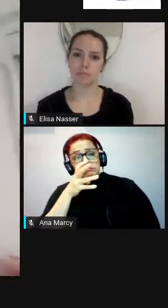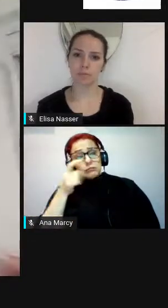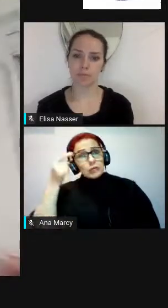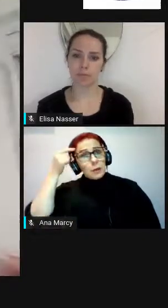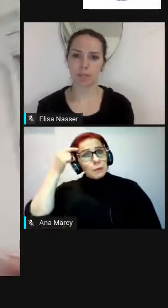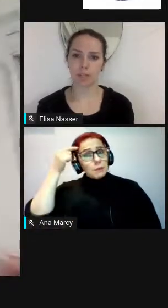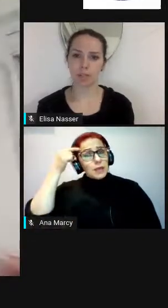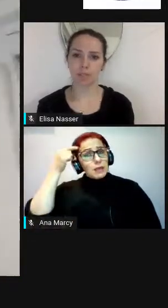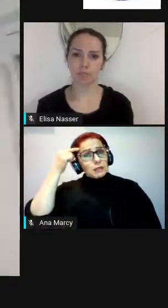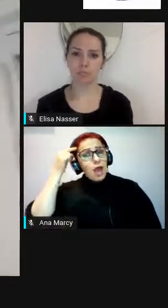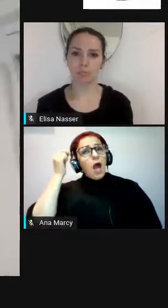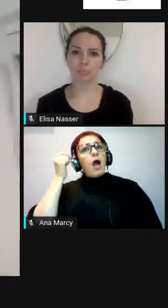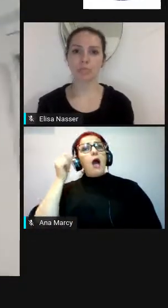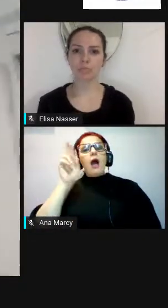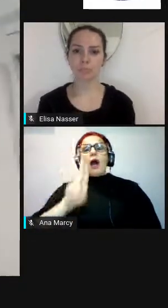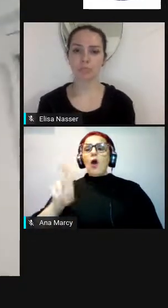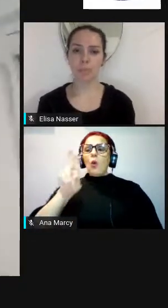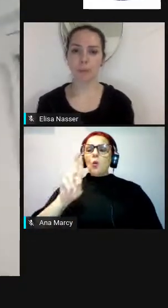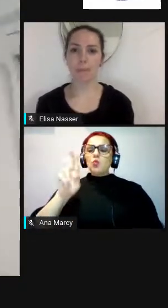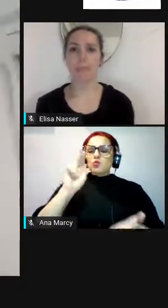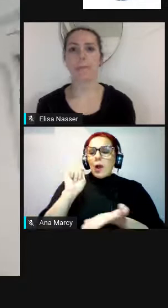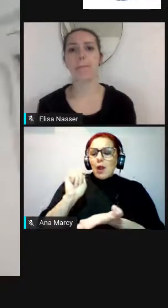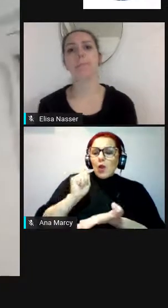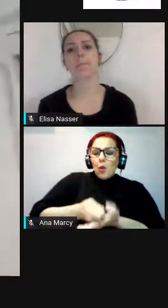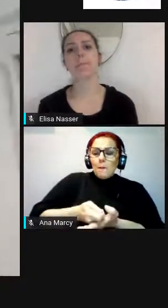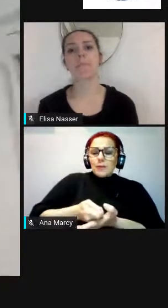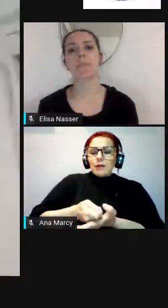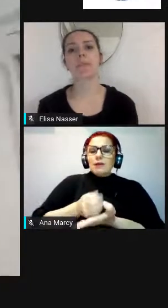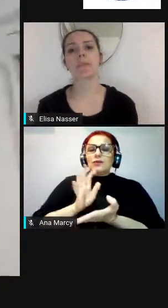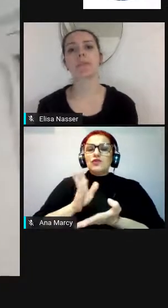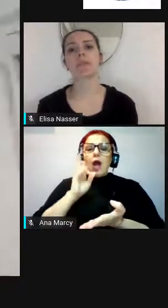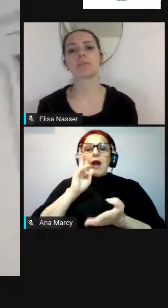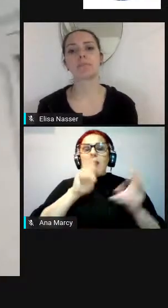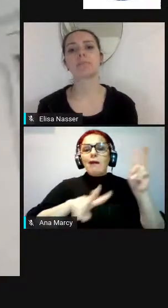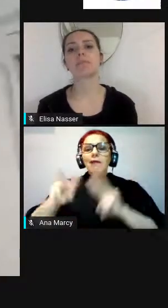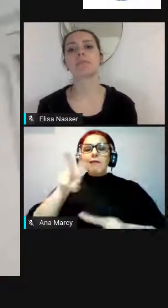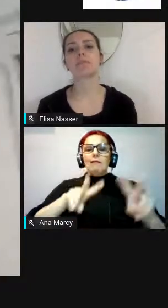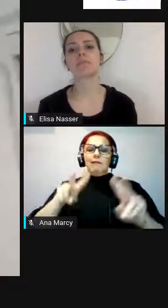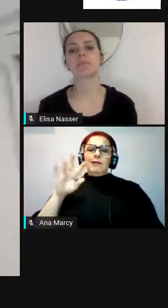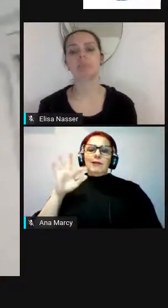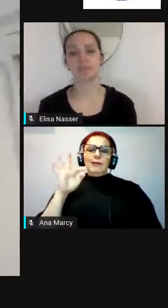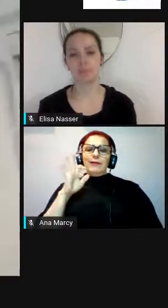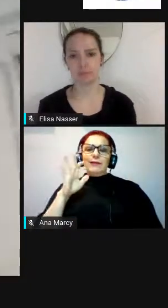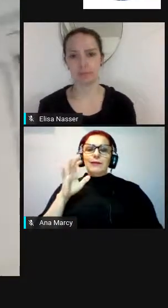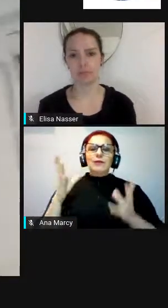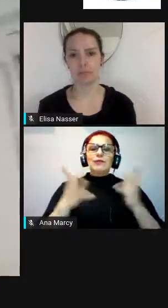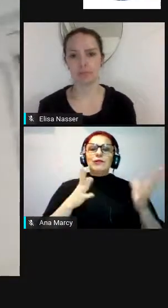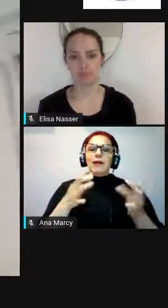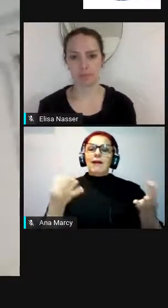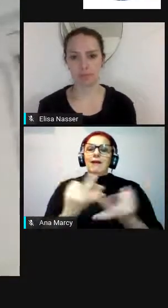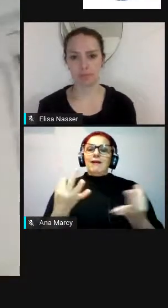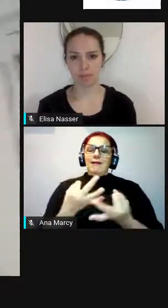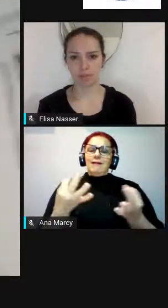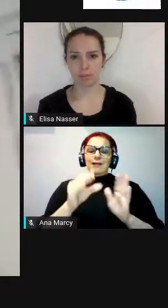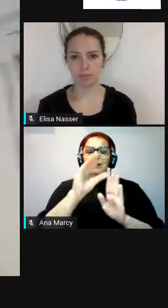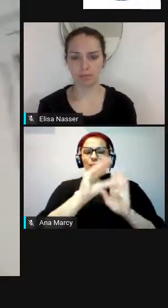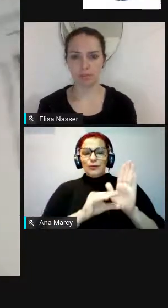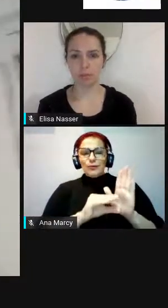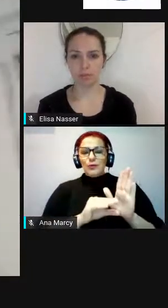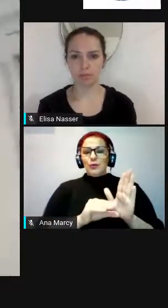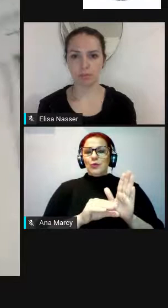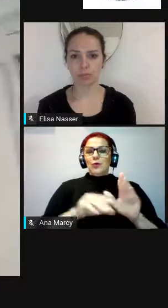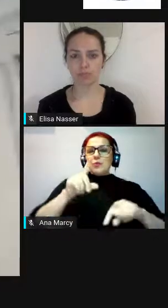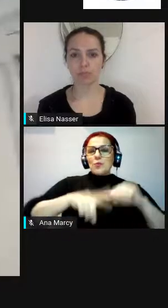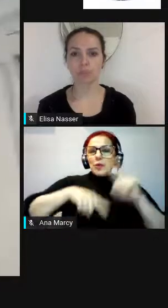a probabilidade dela comprar vai ser muito maior quando ela já conhece aquela pessoa e ela já sabe da qualidade do conteúdo e do material daquela